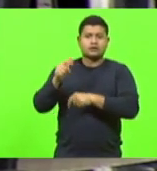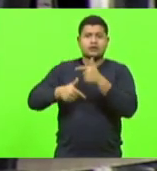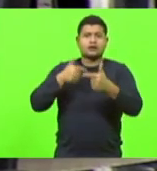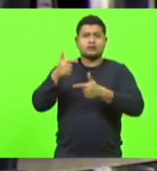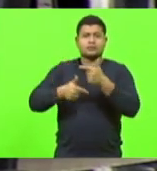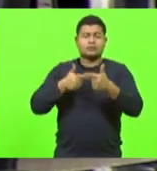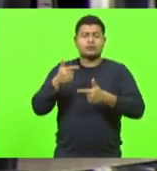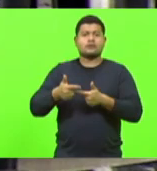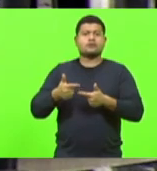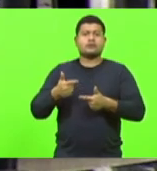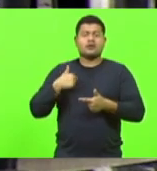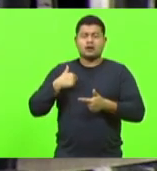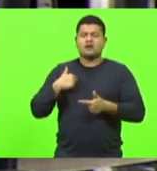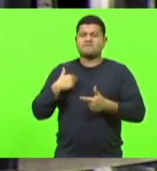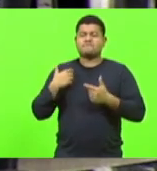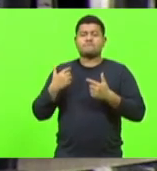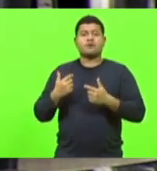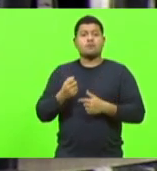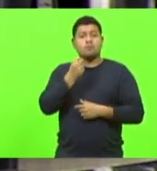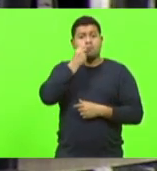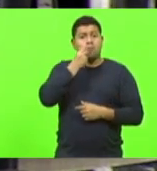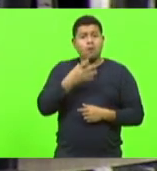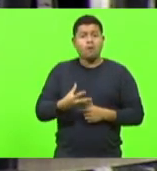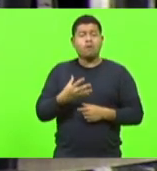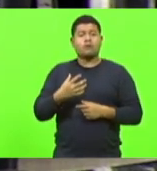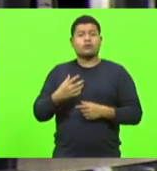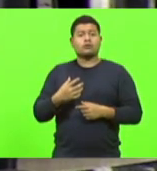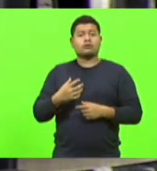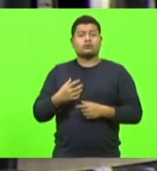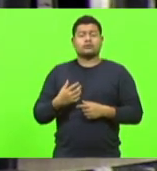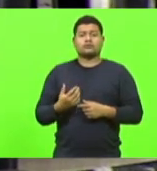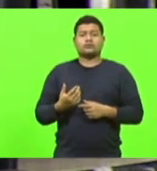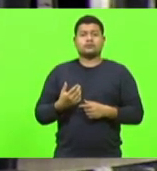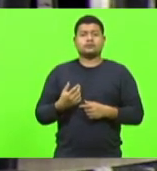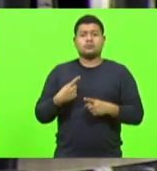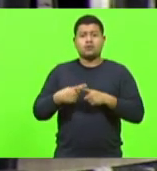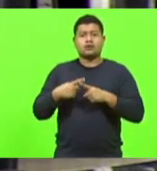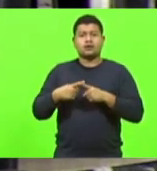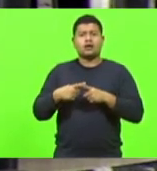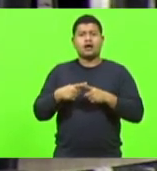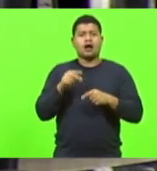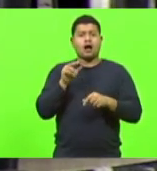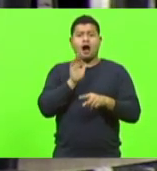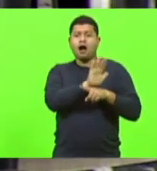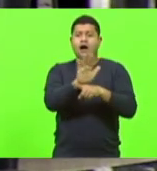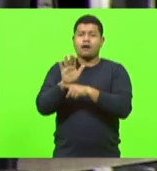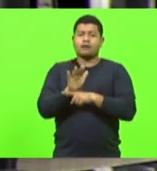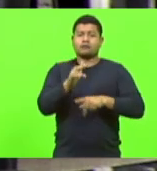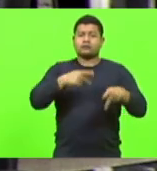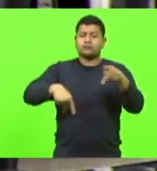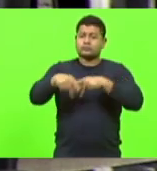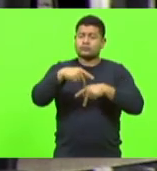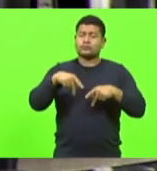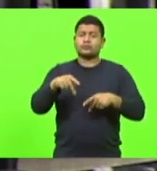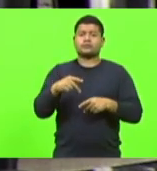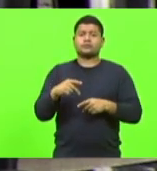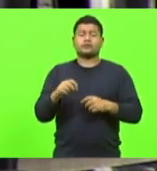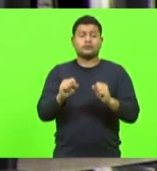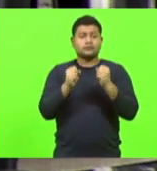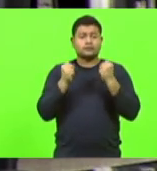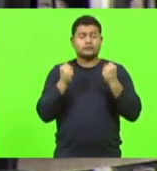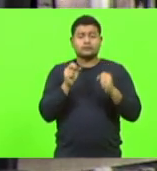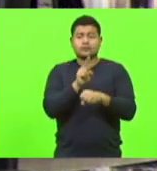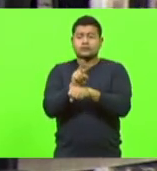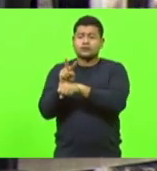O que é proteger a sua vida as Catarinenses bom e nós temos a oportunidade já que